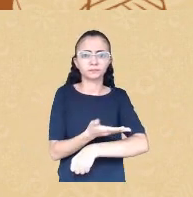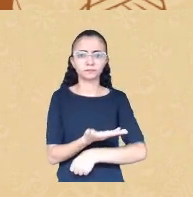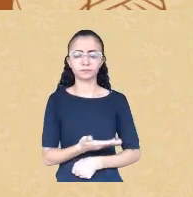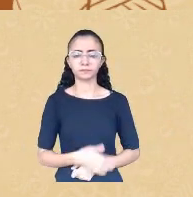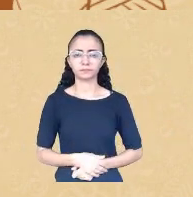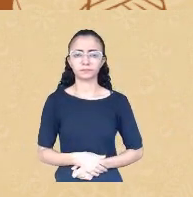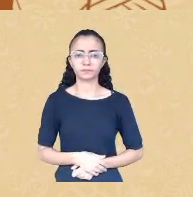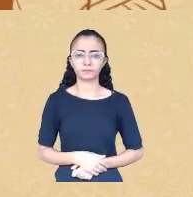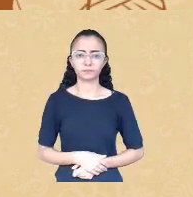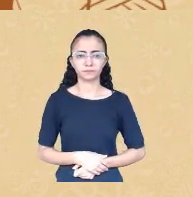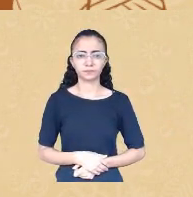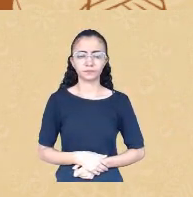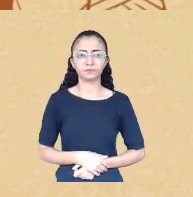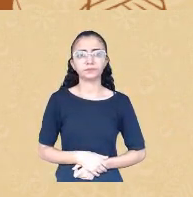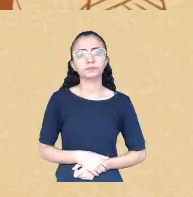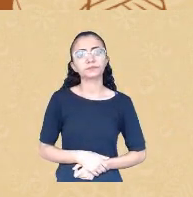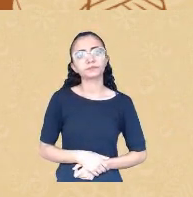Brasil